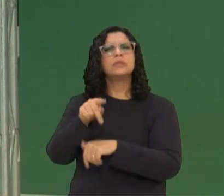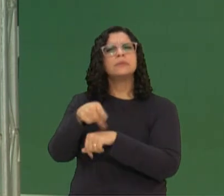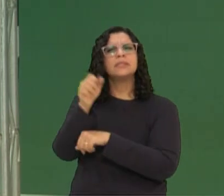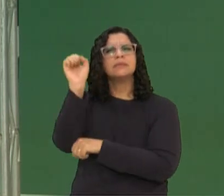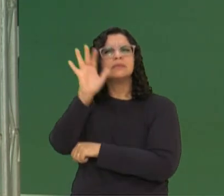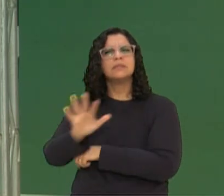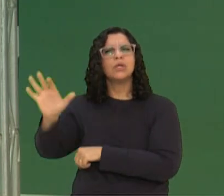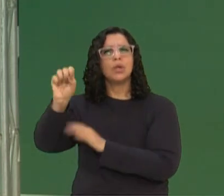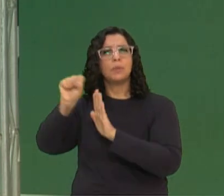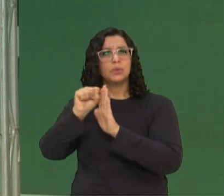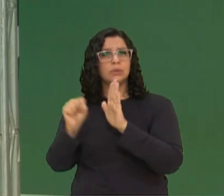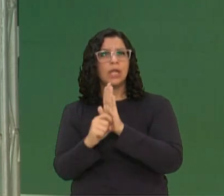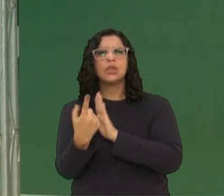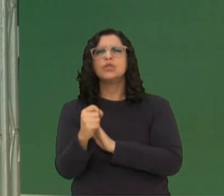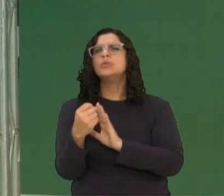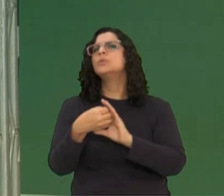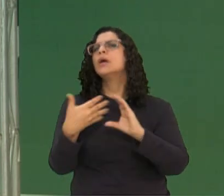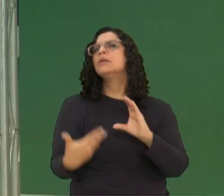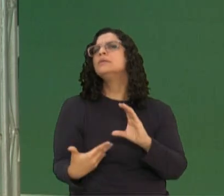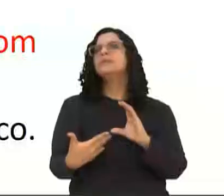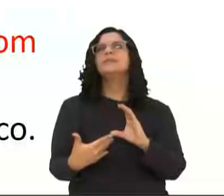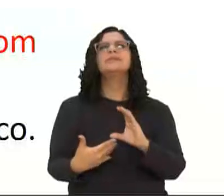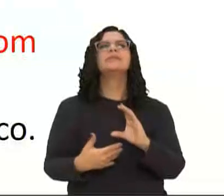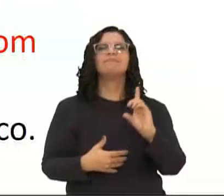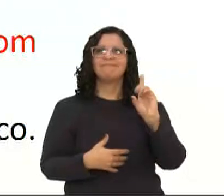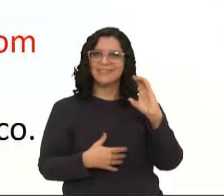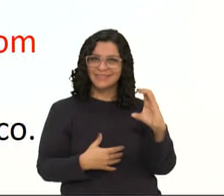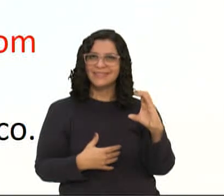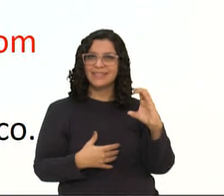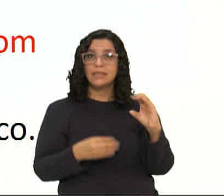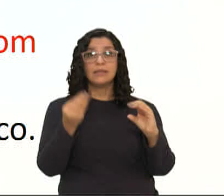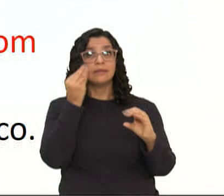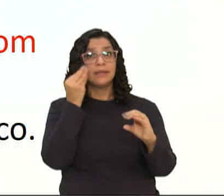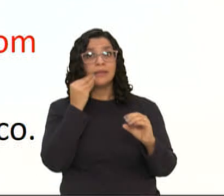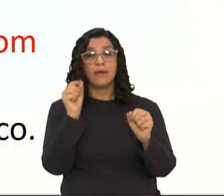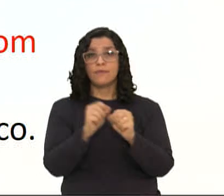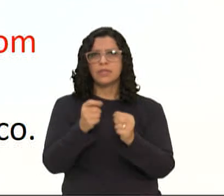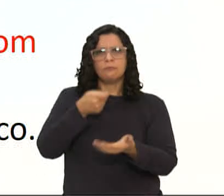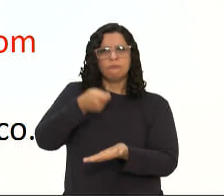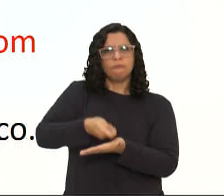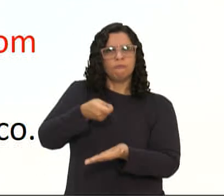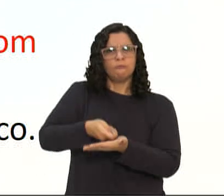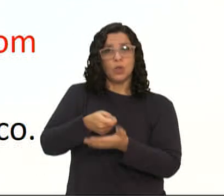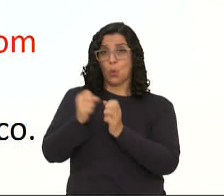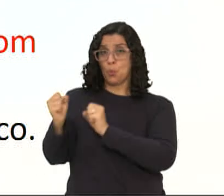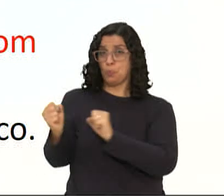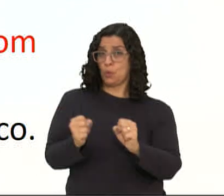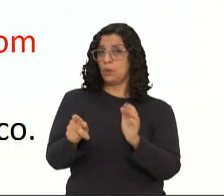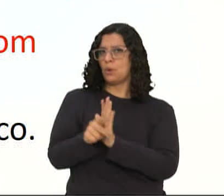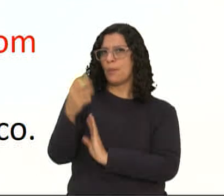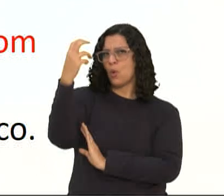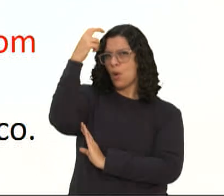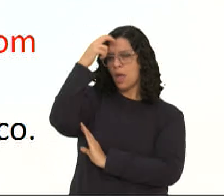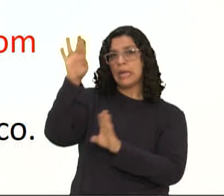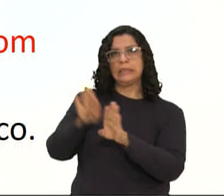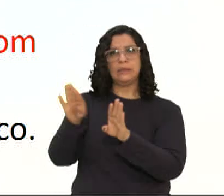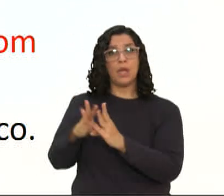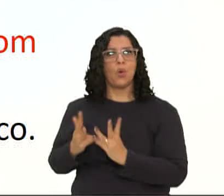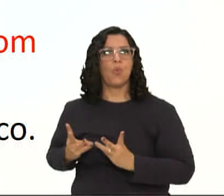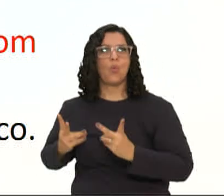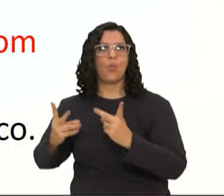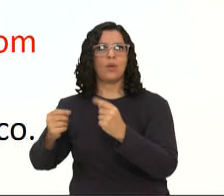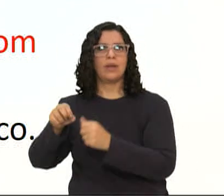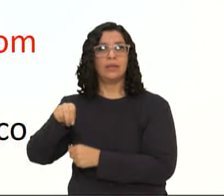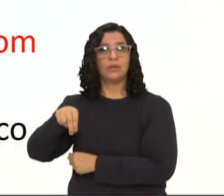século XVIII, caracterizava-se por tentar conciliar o absolutismo, o poder dos reis, o privilégio da nobreza,